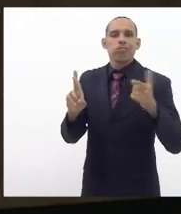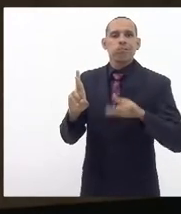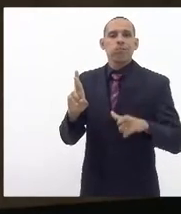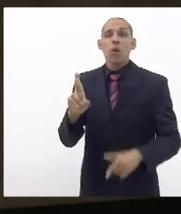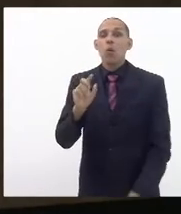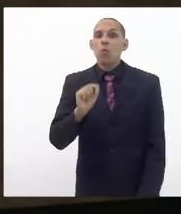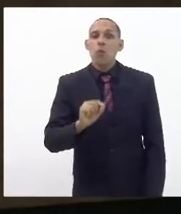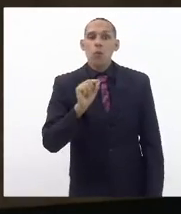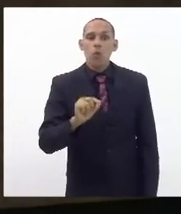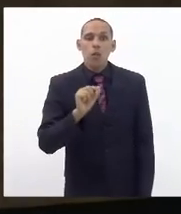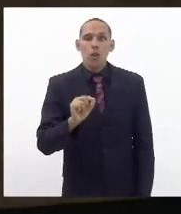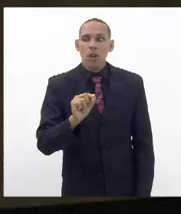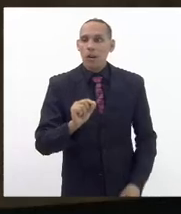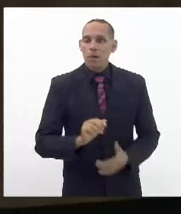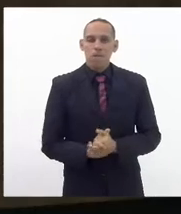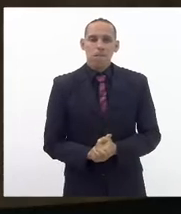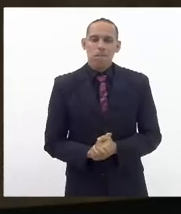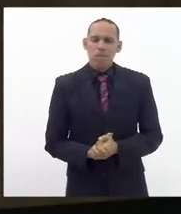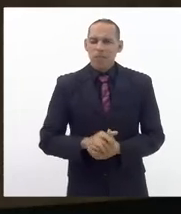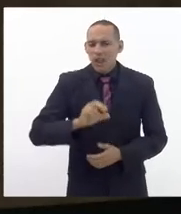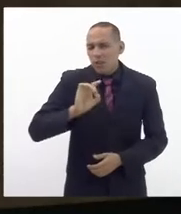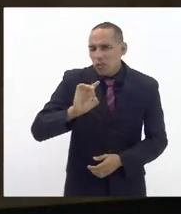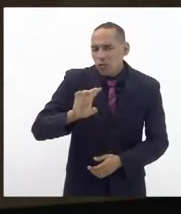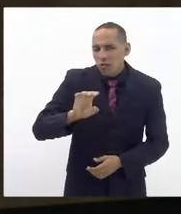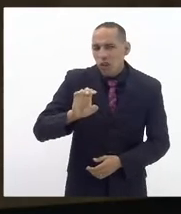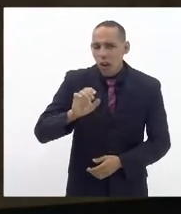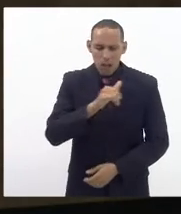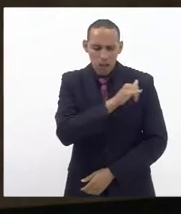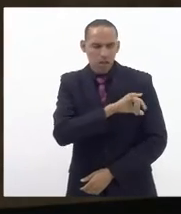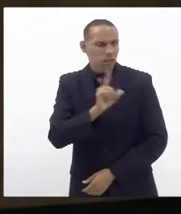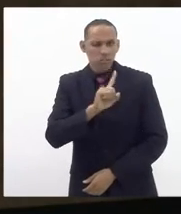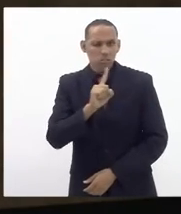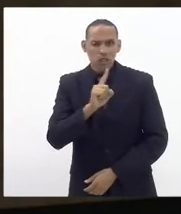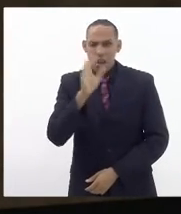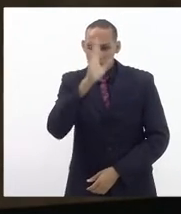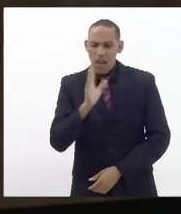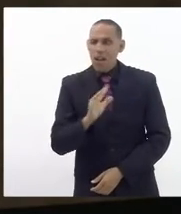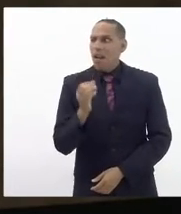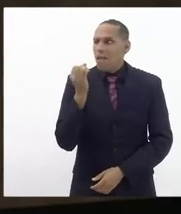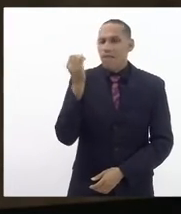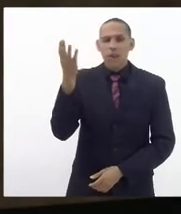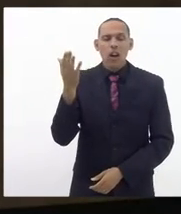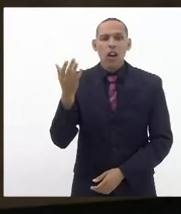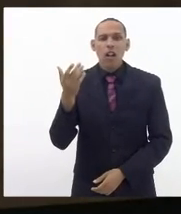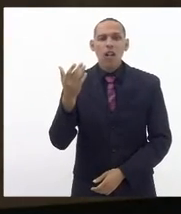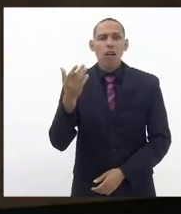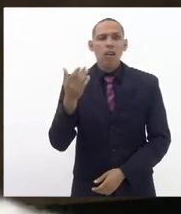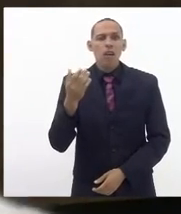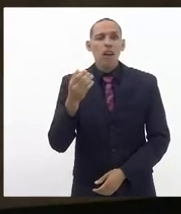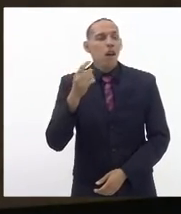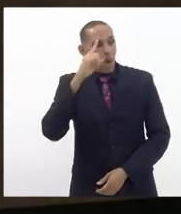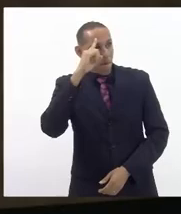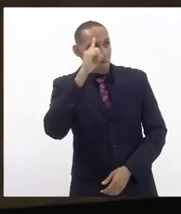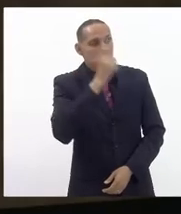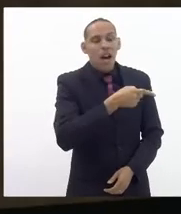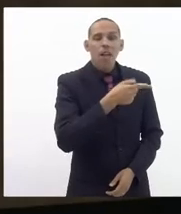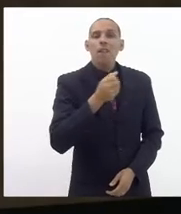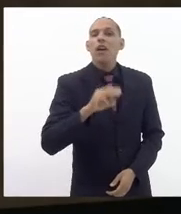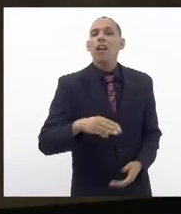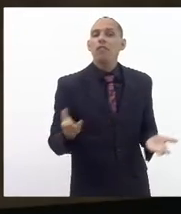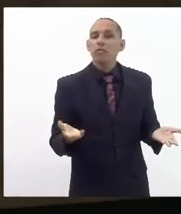não deram resposta à questão que se faz, não apenas no Rio de Janeiro, do Brasil e fora do Brasil, sobre quem mandou matar. Rony Lessa já foi apontado